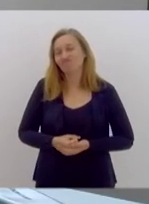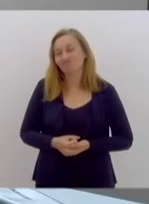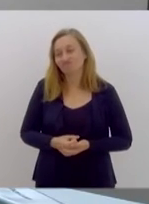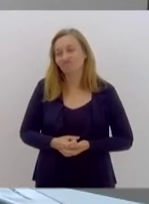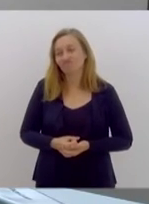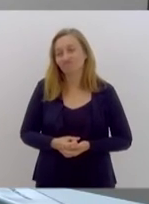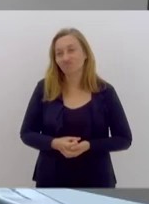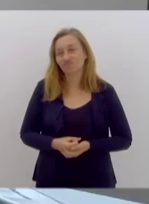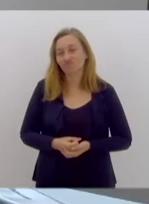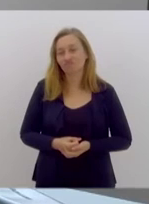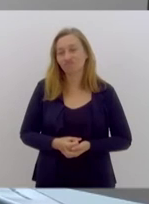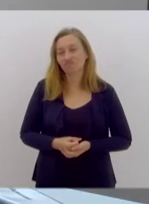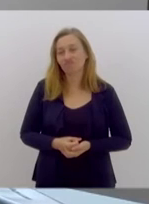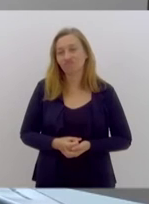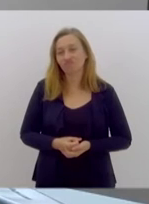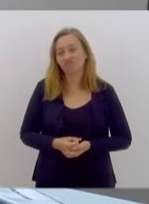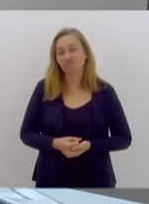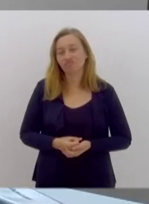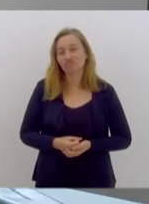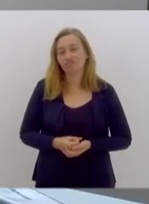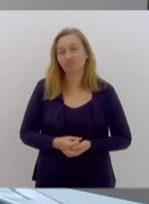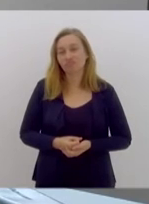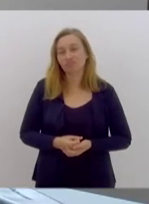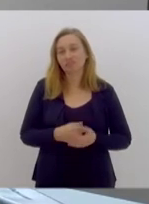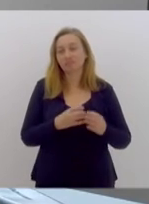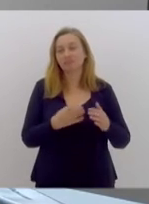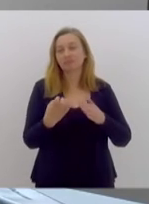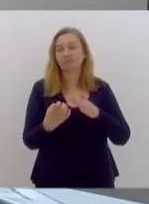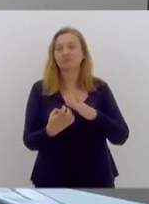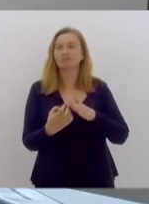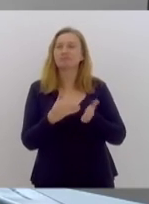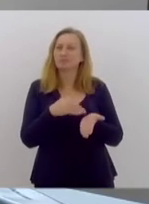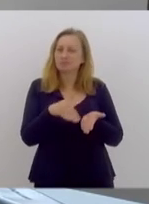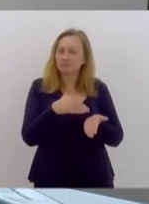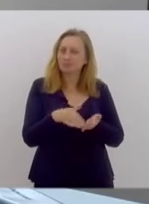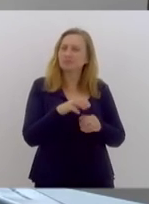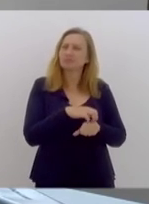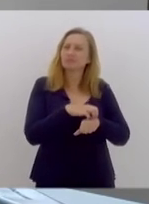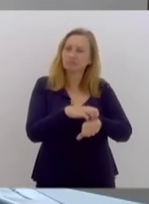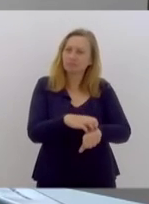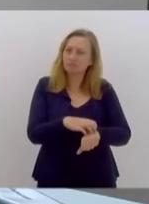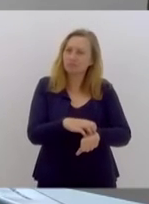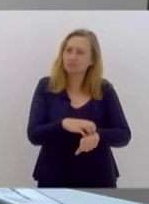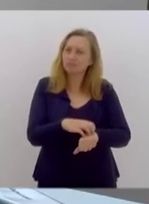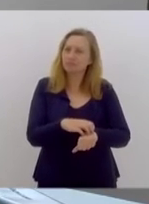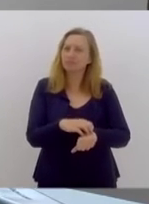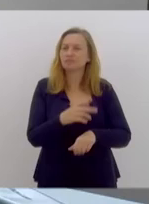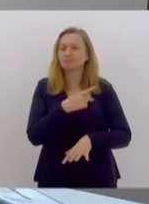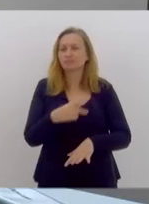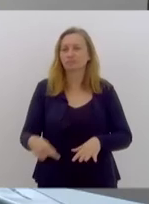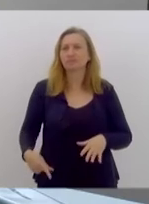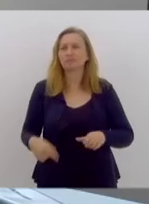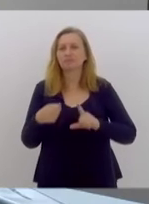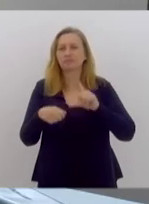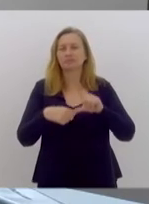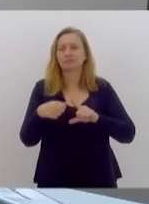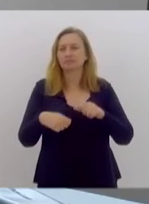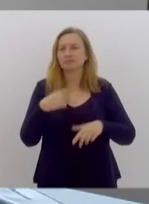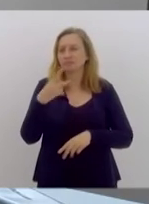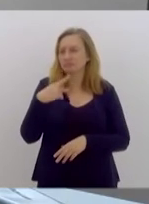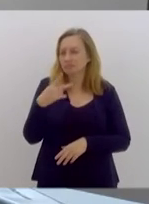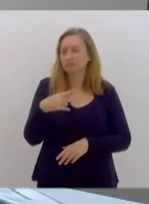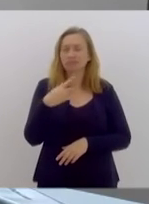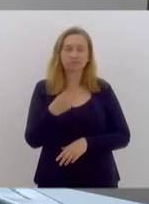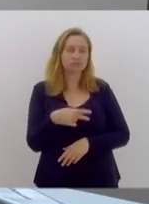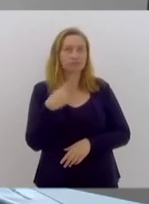oitivas com autoridade executivas estaduais aqui secretário de transporte presidente da central Logístico o tempo todo com discursos de